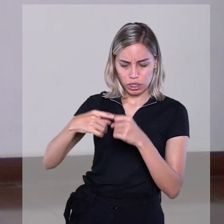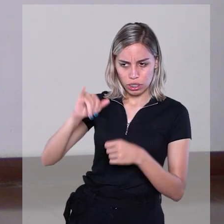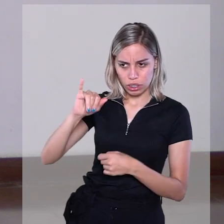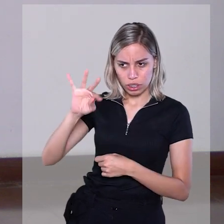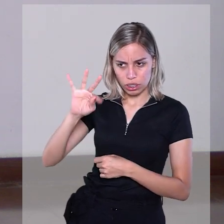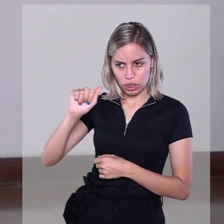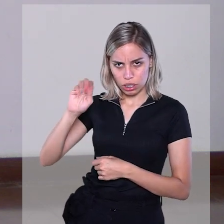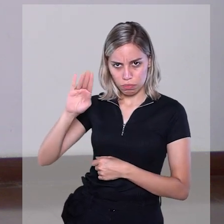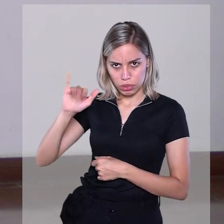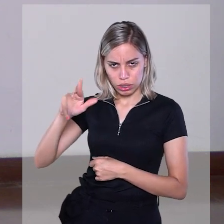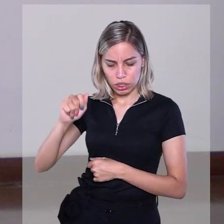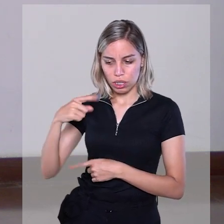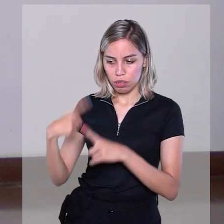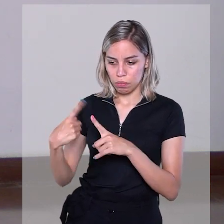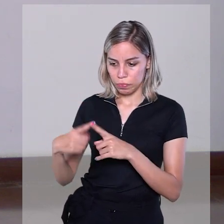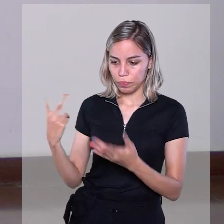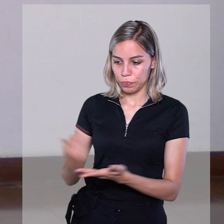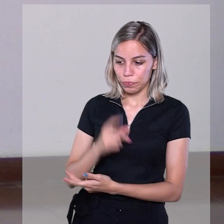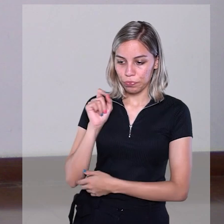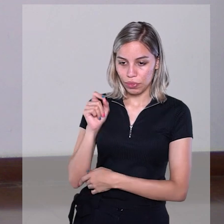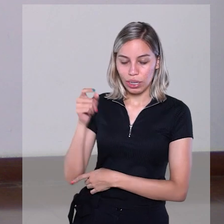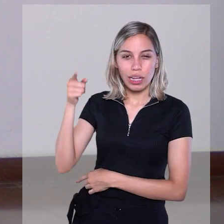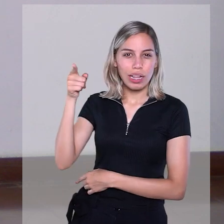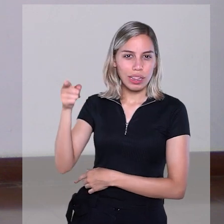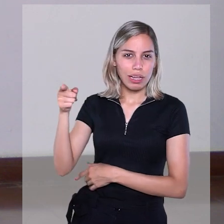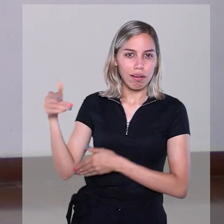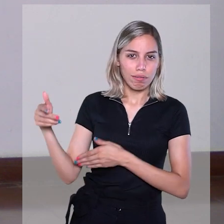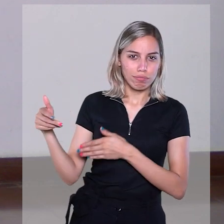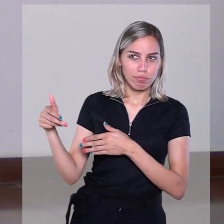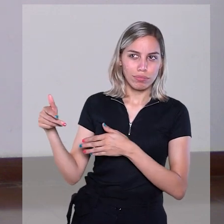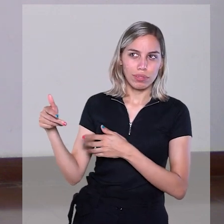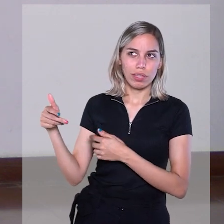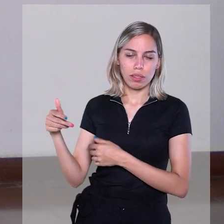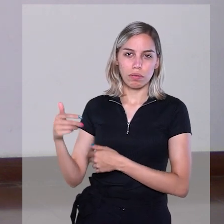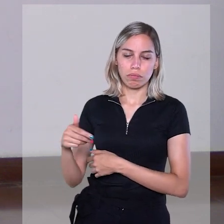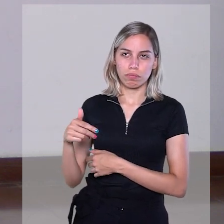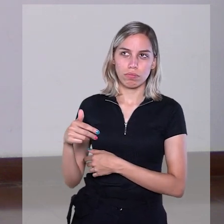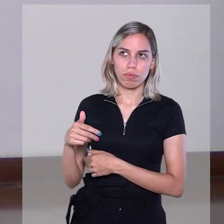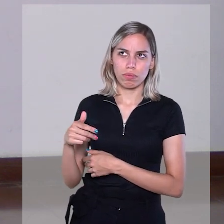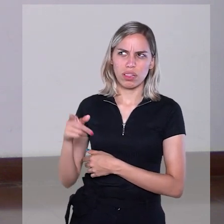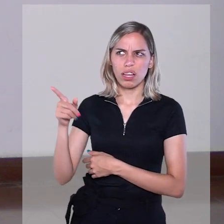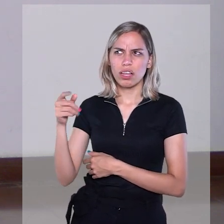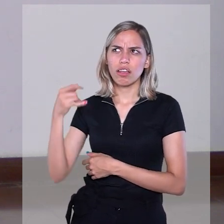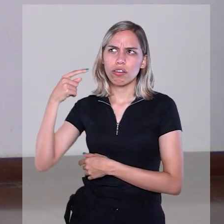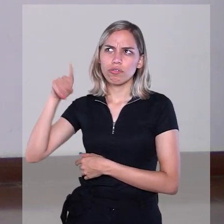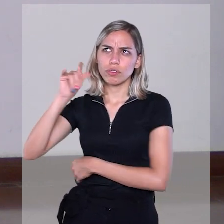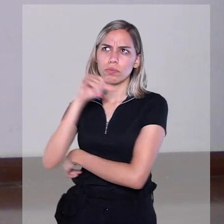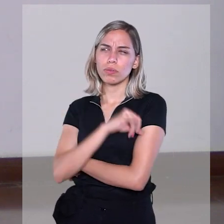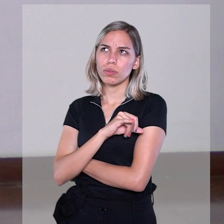voltou do Rio. Não, já foi mais recente agora. O Leandro já tinha, inclusive,